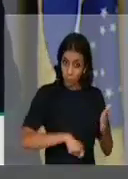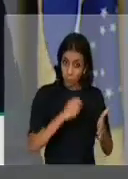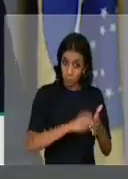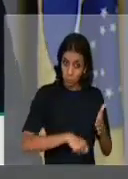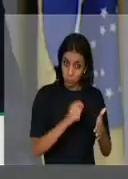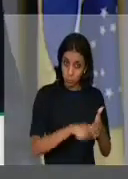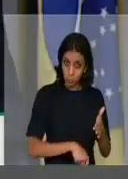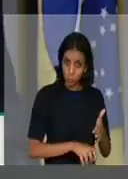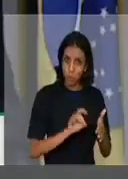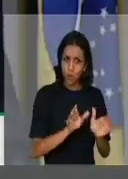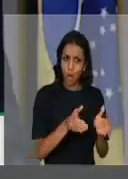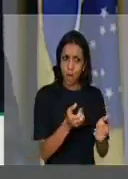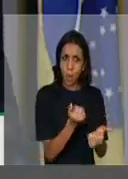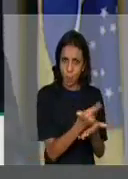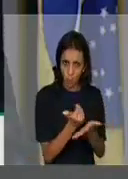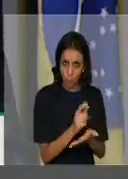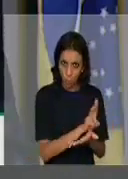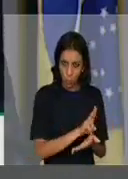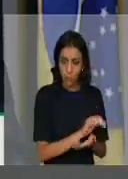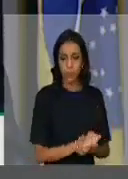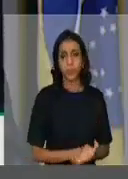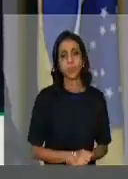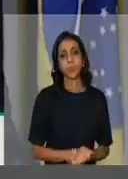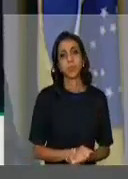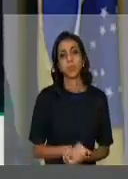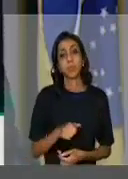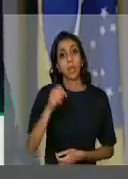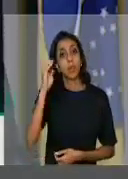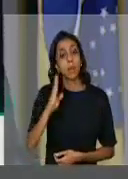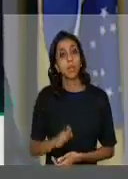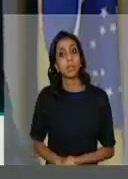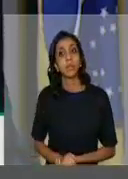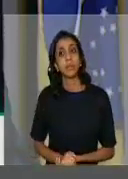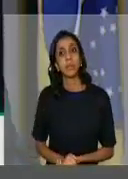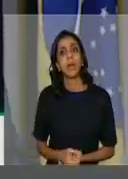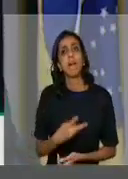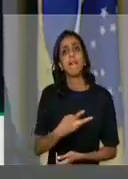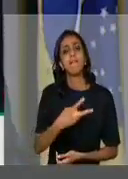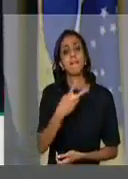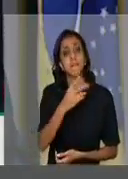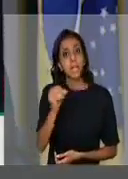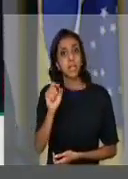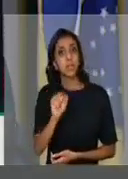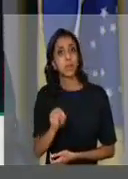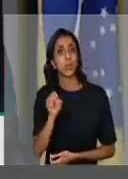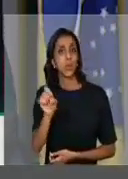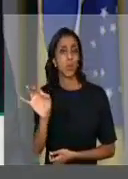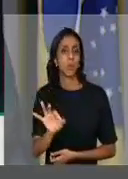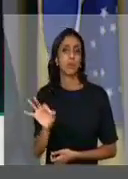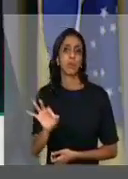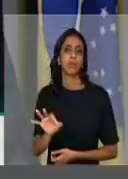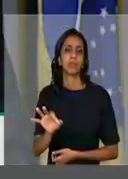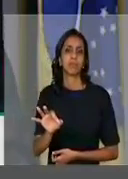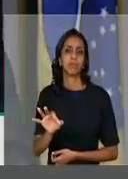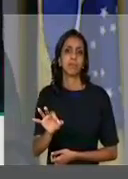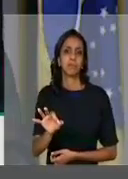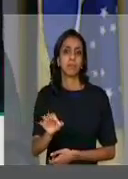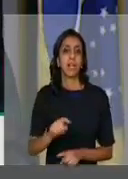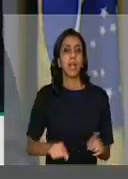carga tributária no consumo, renda no Brasil, 20,8%, propriedade,